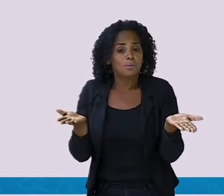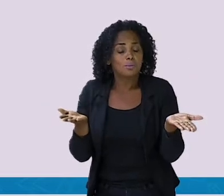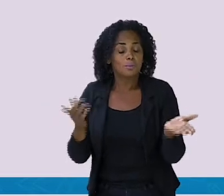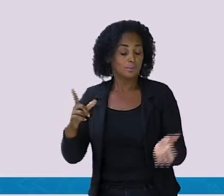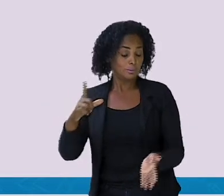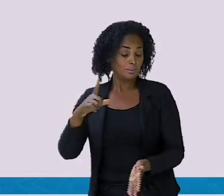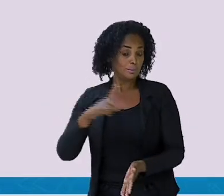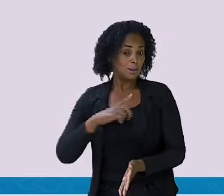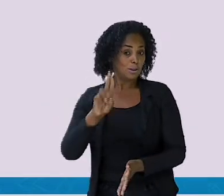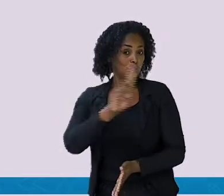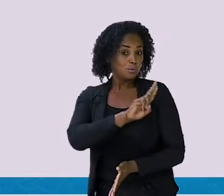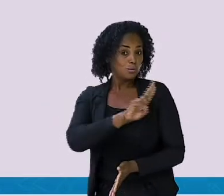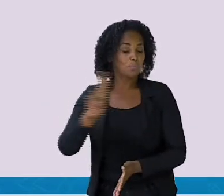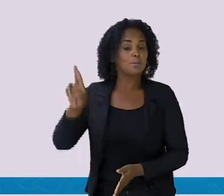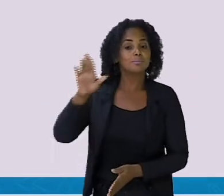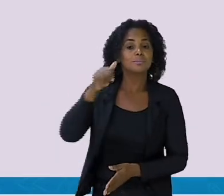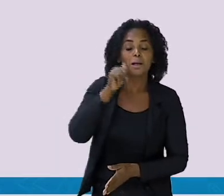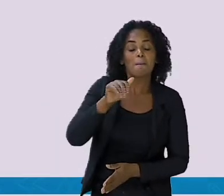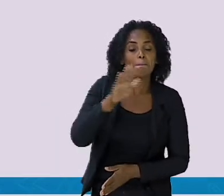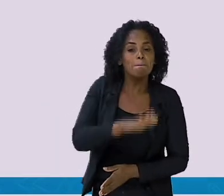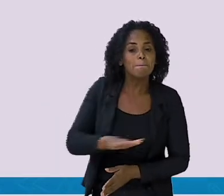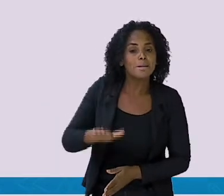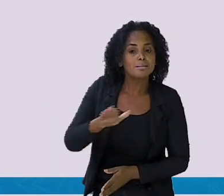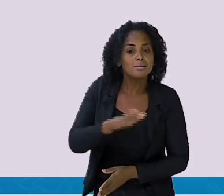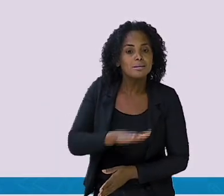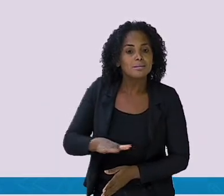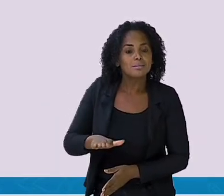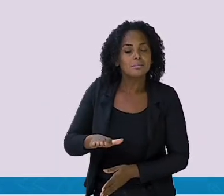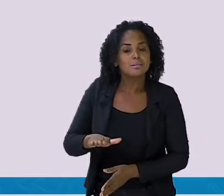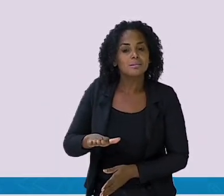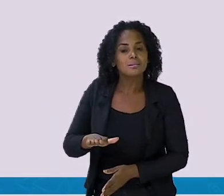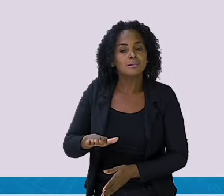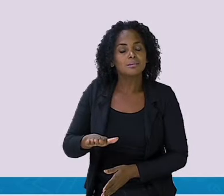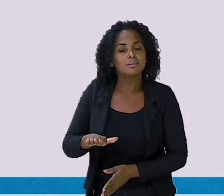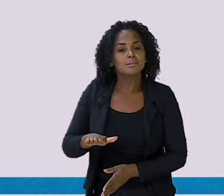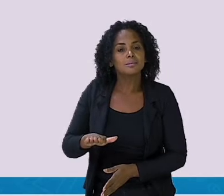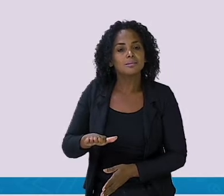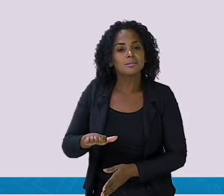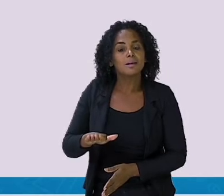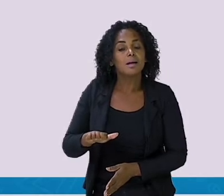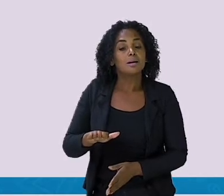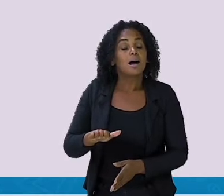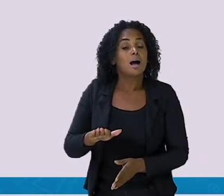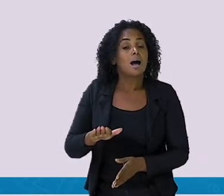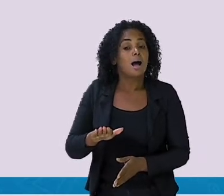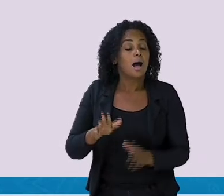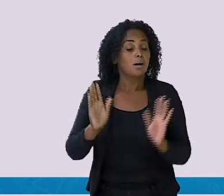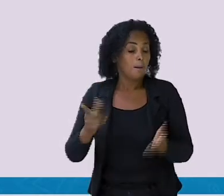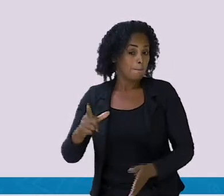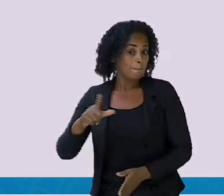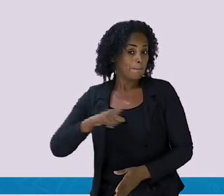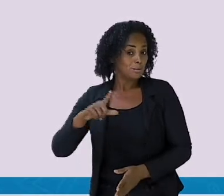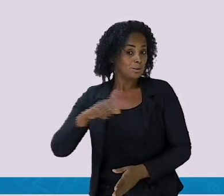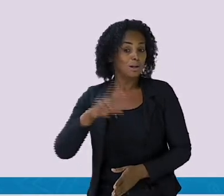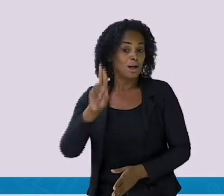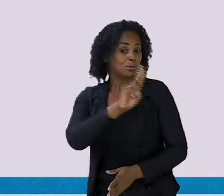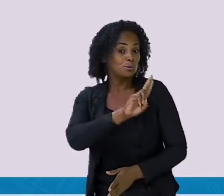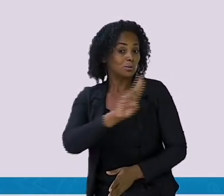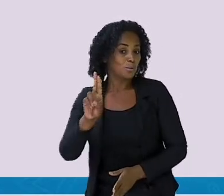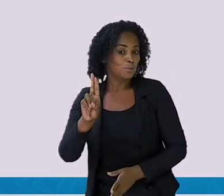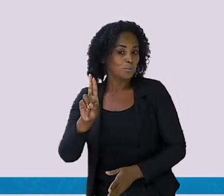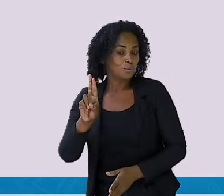no título 2 substantivo próprio. Identifica aí rapidinho para